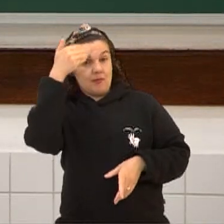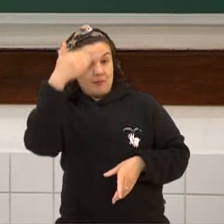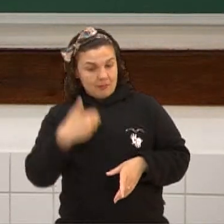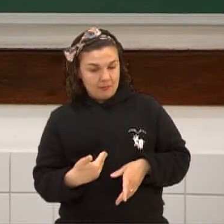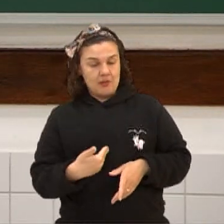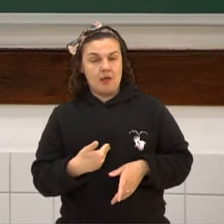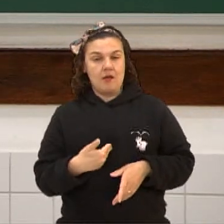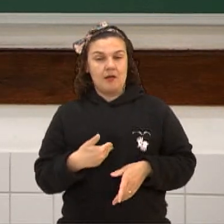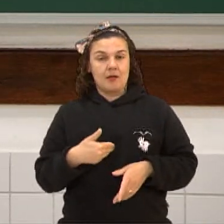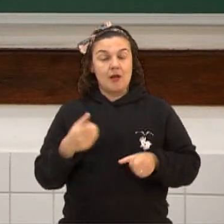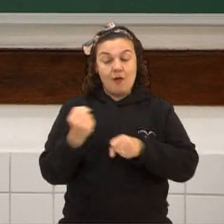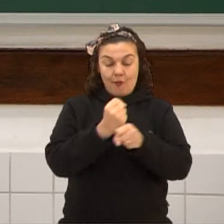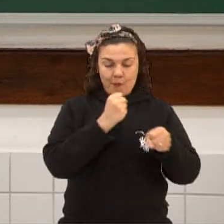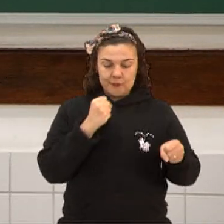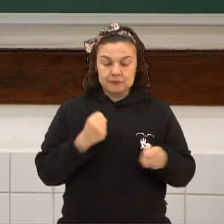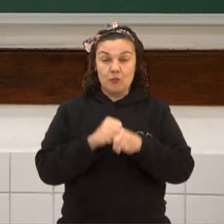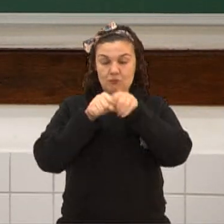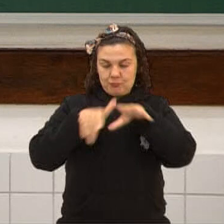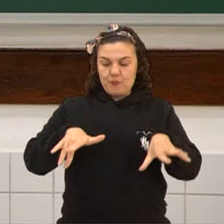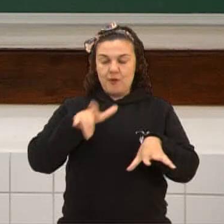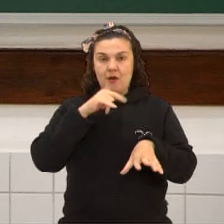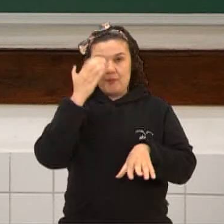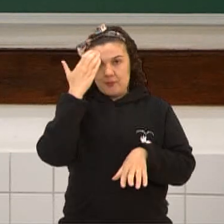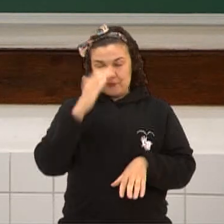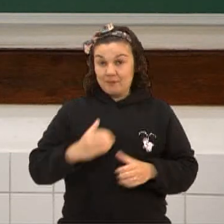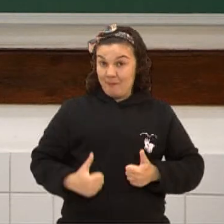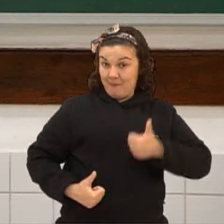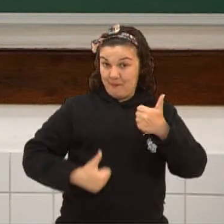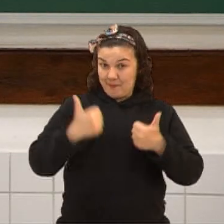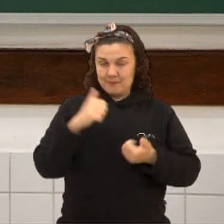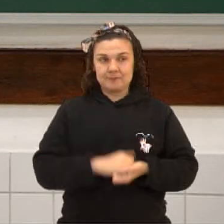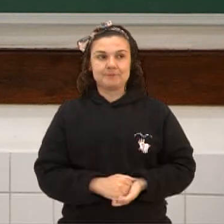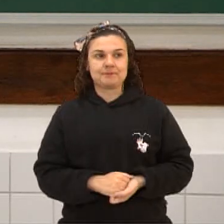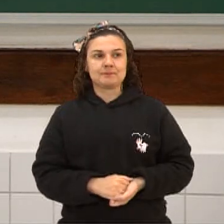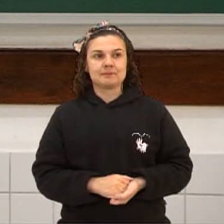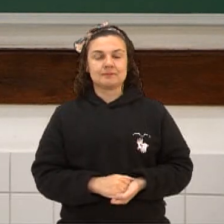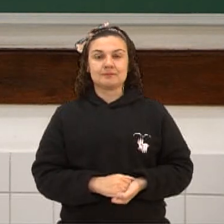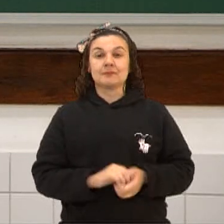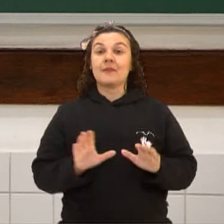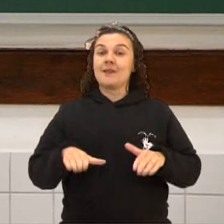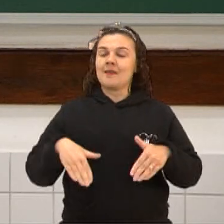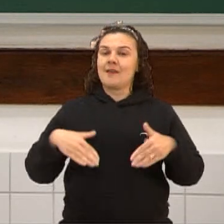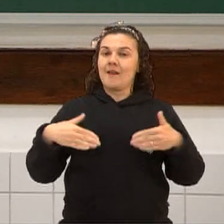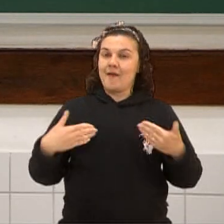abastecimento da cidade de Curitiba. Beleza, galera? Então, essa